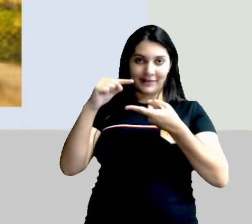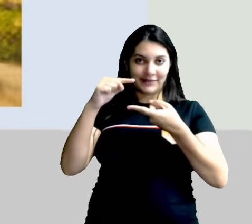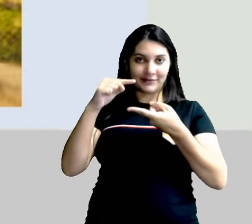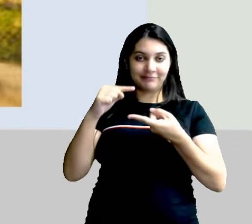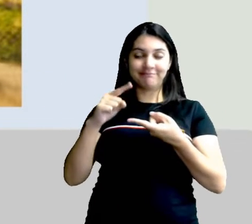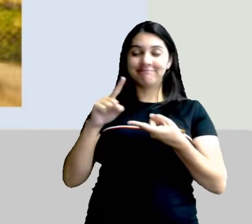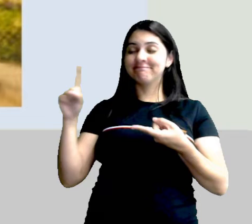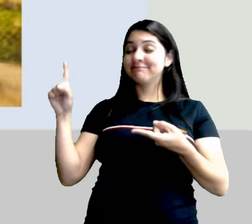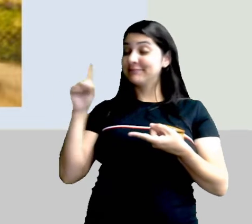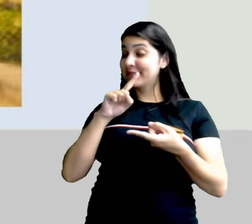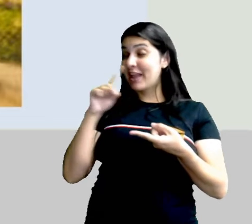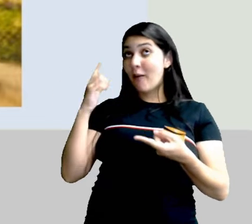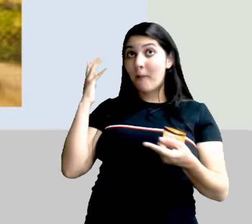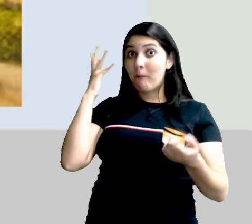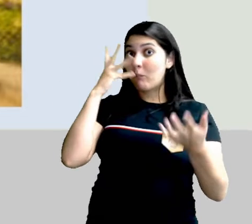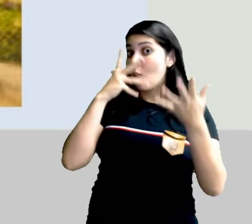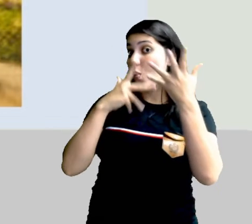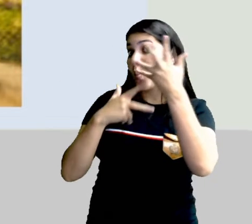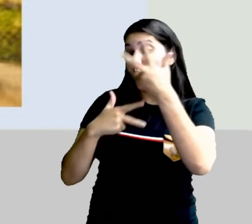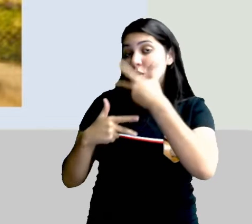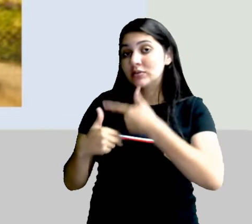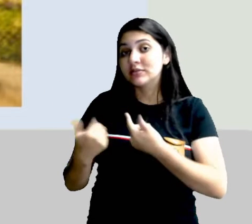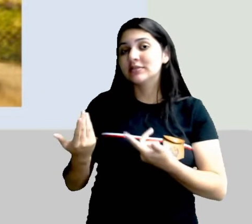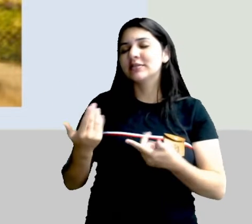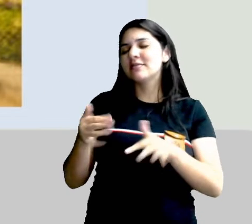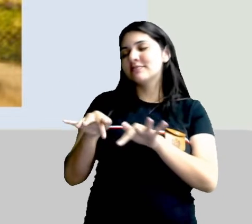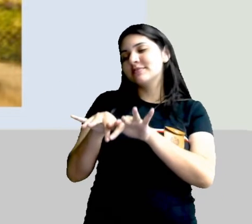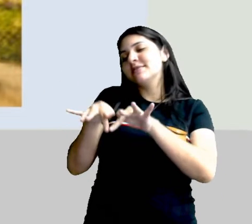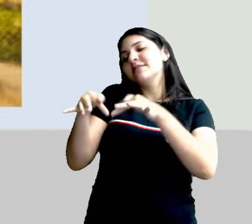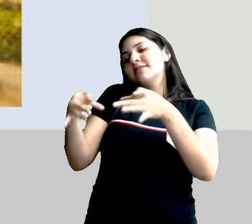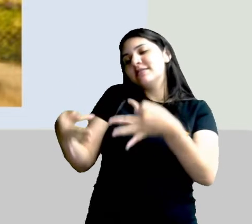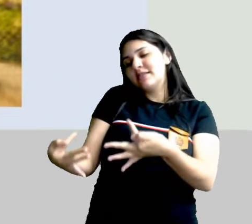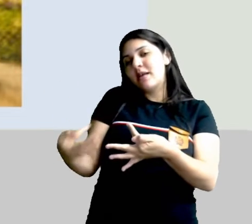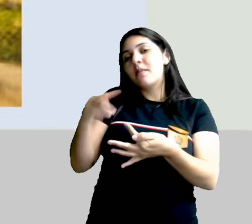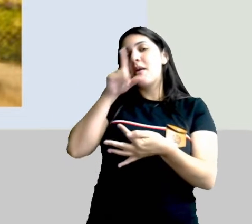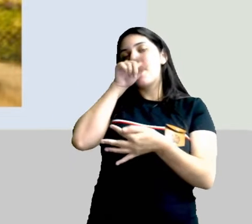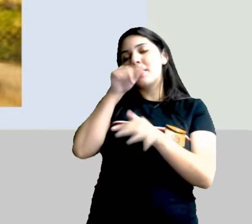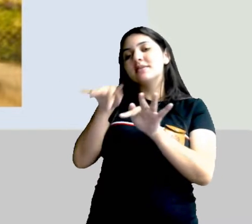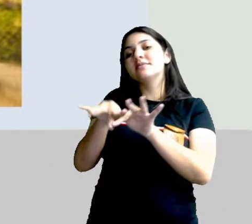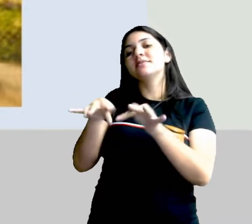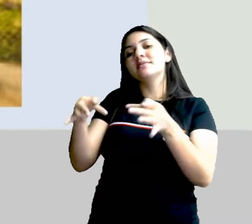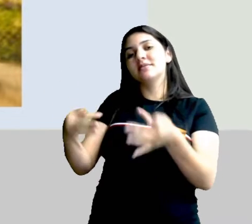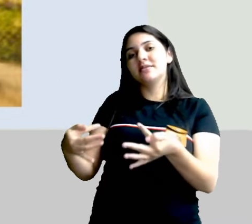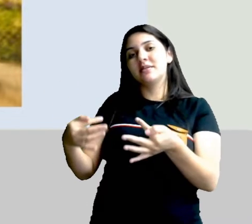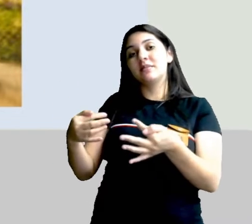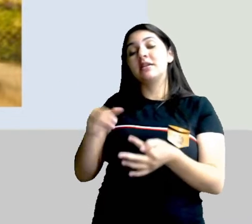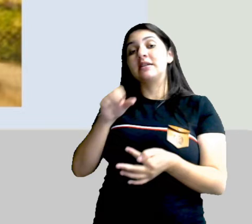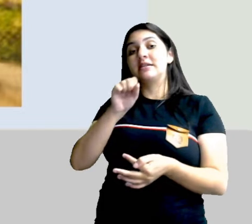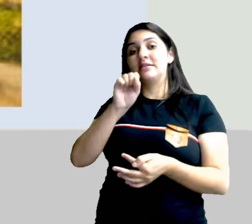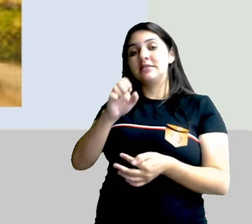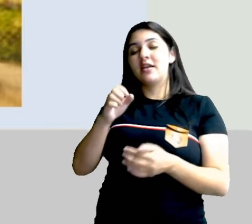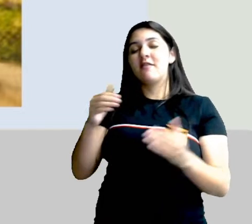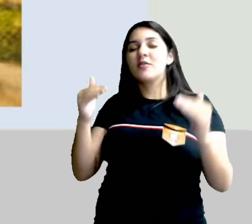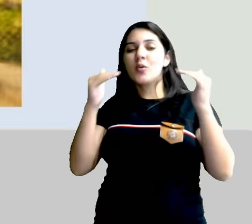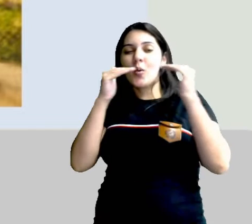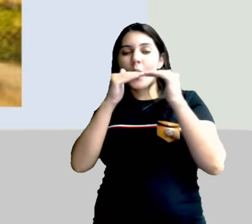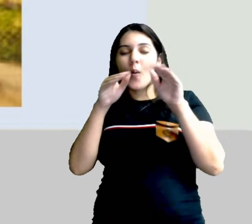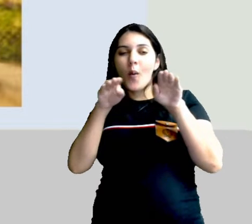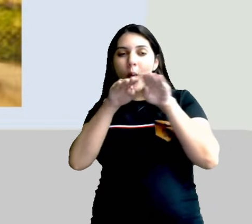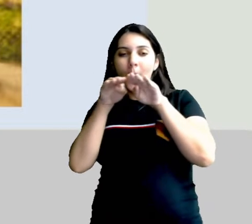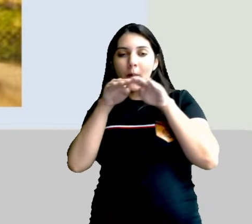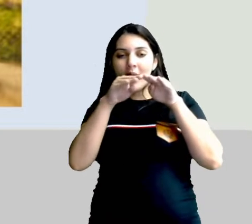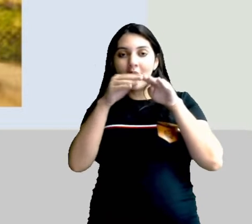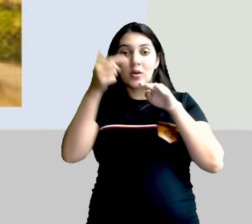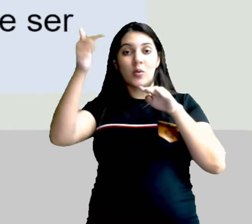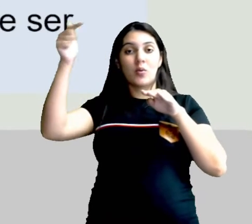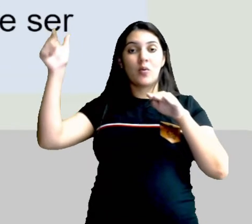pequenininho, não é tão bonitão, né? Ele é bem simples, é um pássaro simples. E se a gente for comparar com